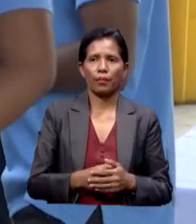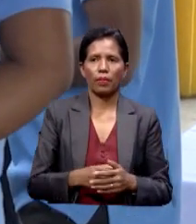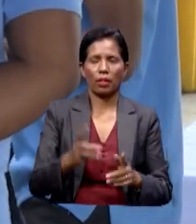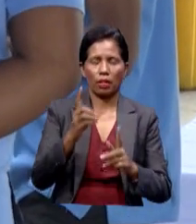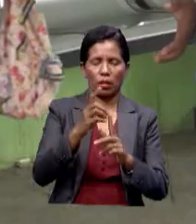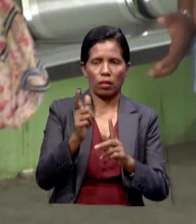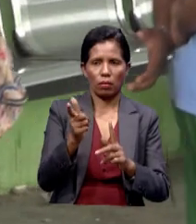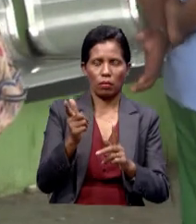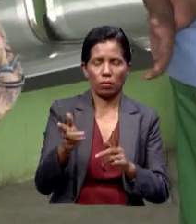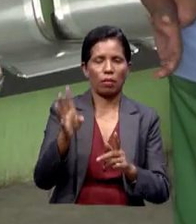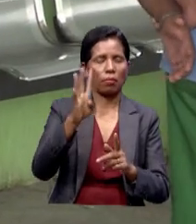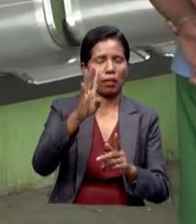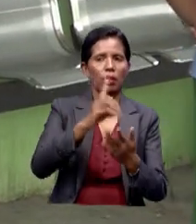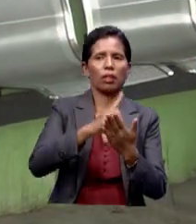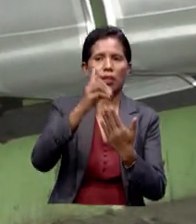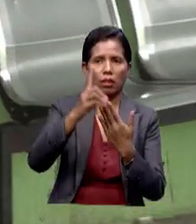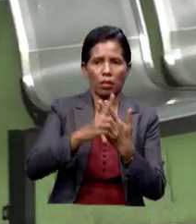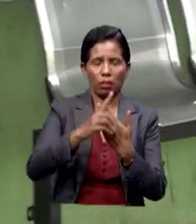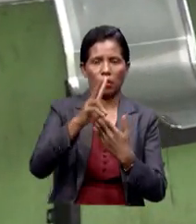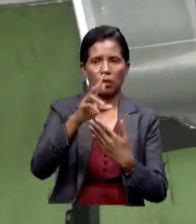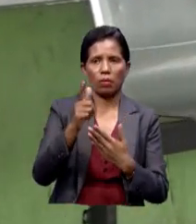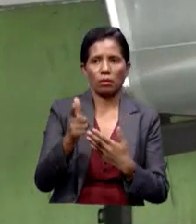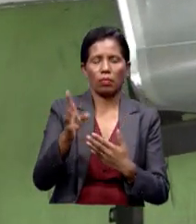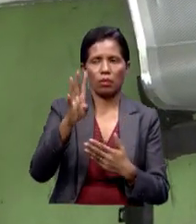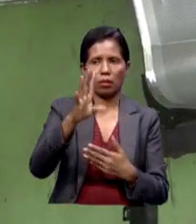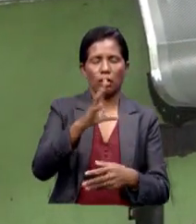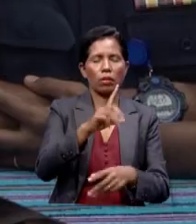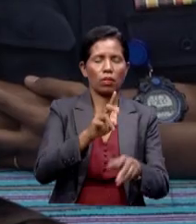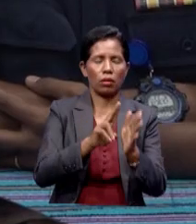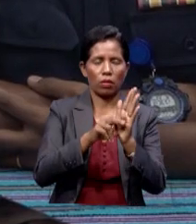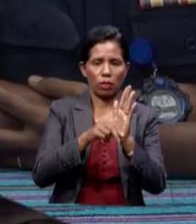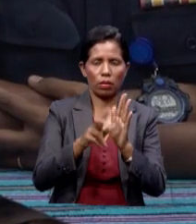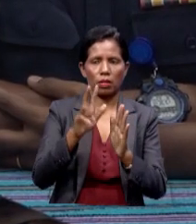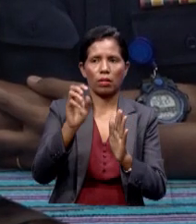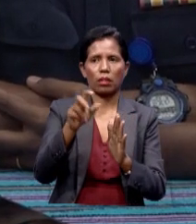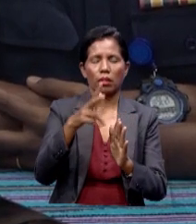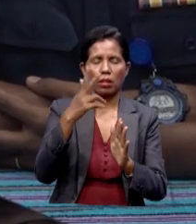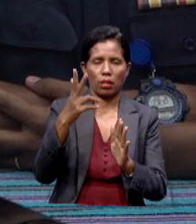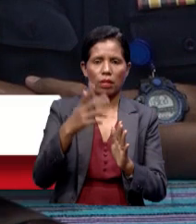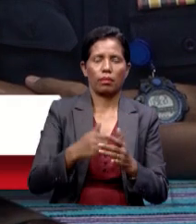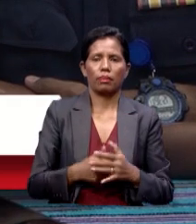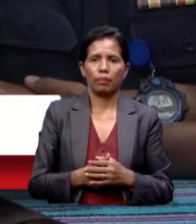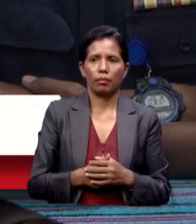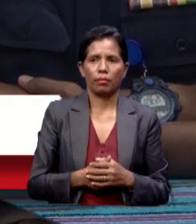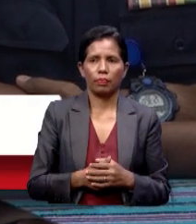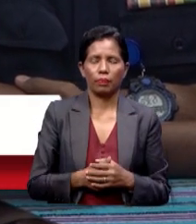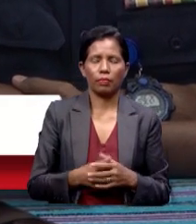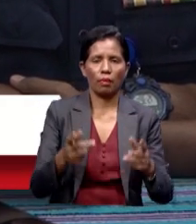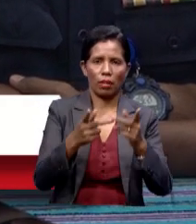de dezembro de 2022, mais ou menos horas, doutor Limnus Rousseau em Lima, e a fato